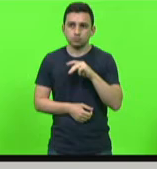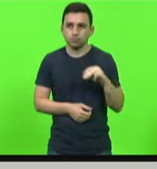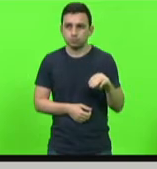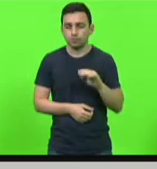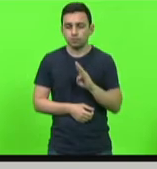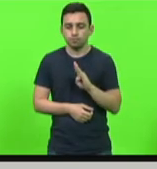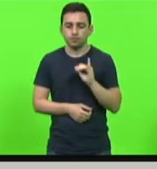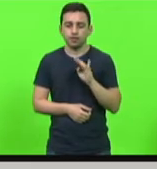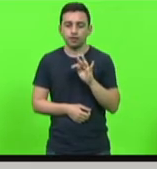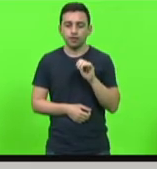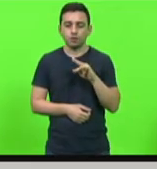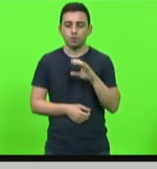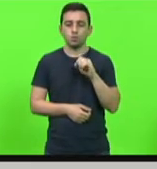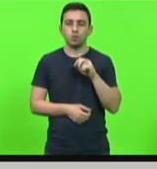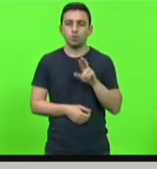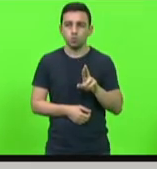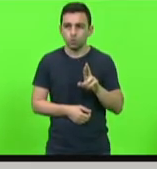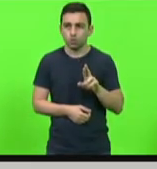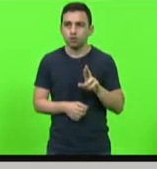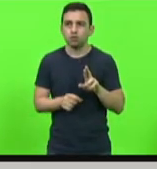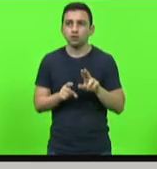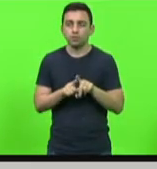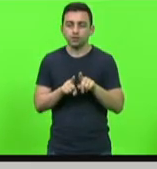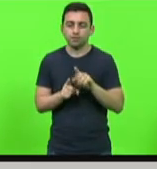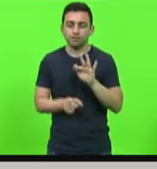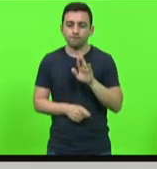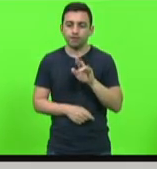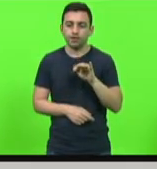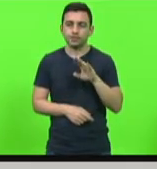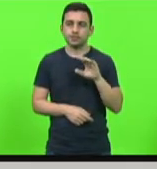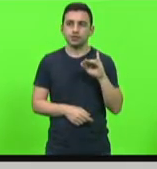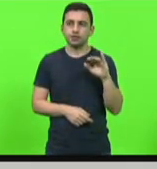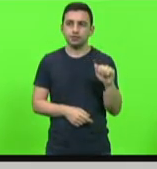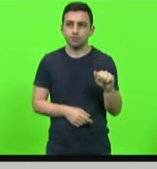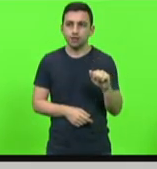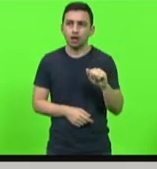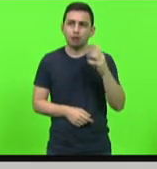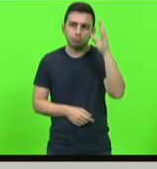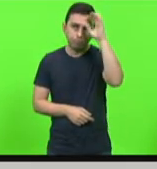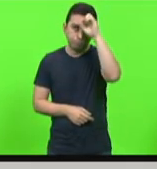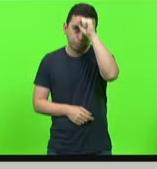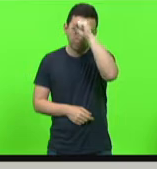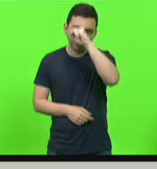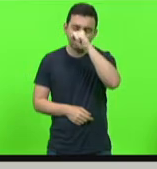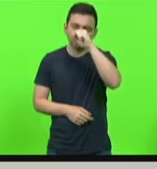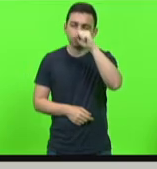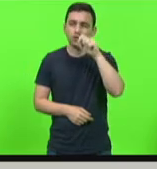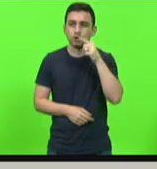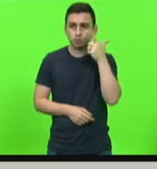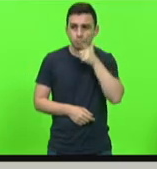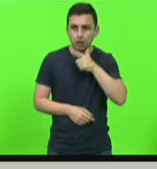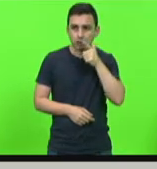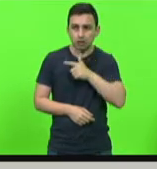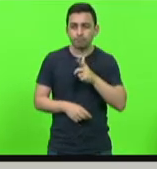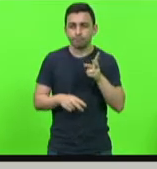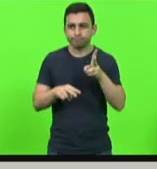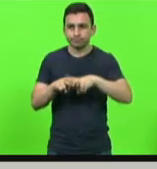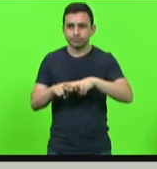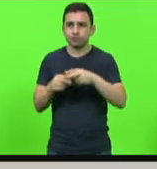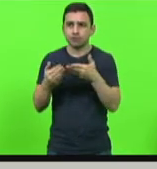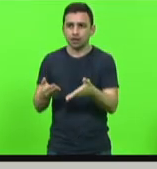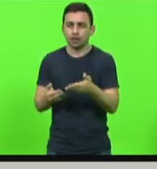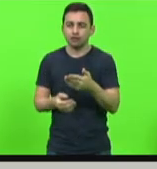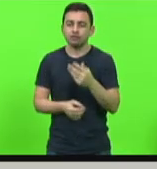e Frécia, por terem apreendido mais de 30 toneladas de maconha em bloqueio rodoviário seguido